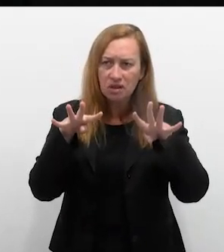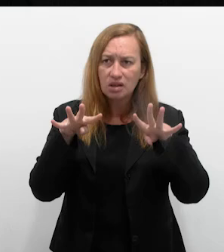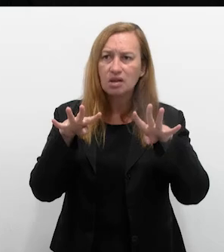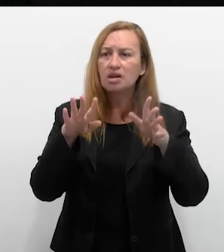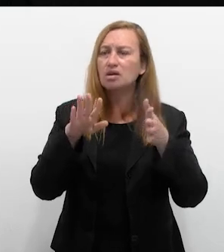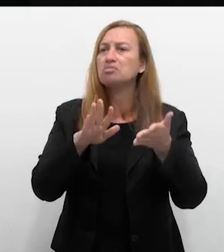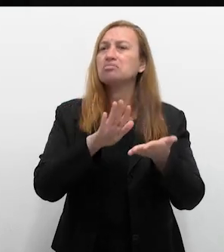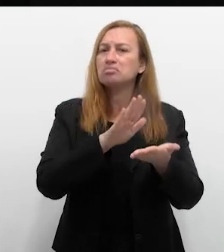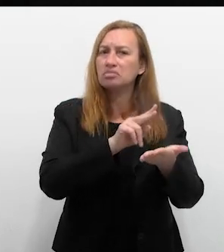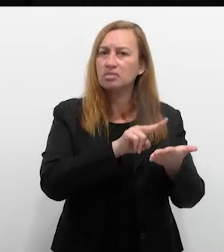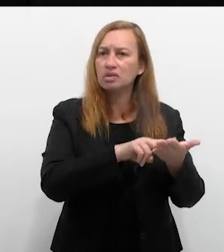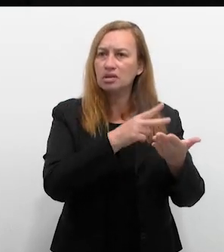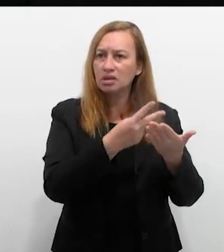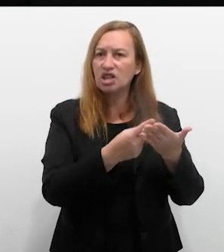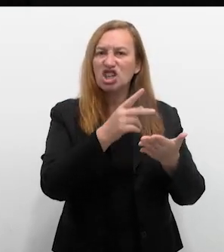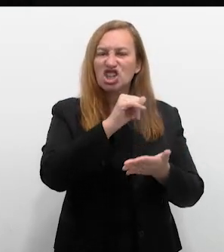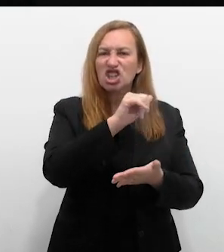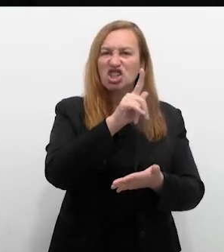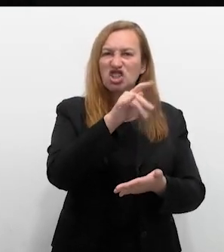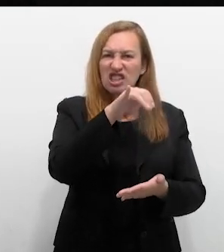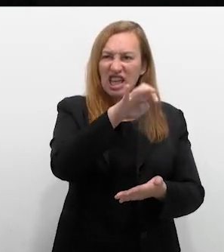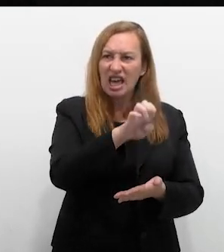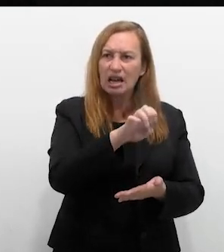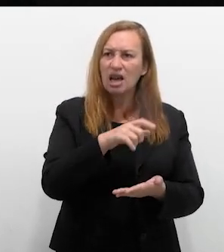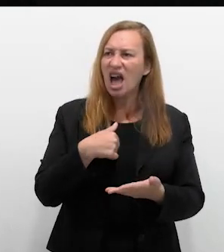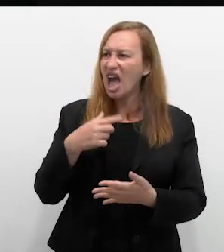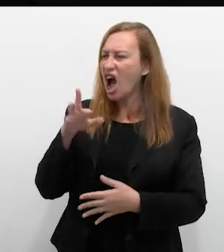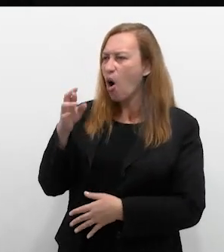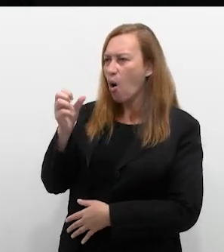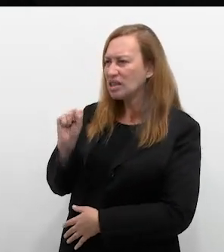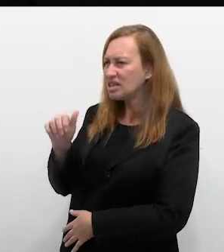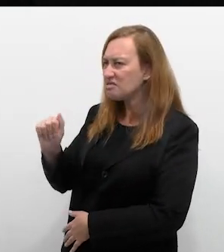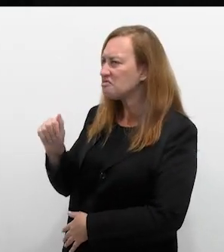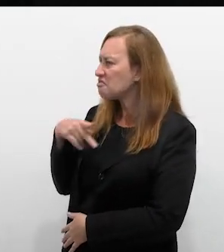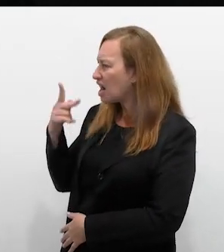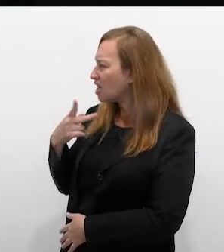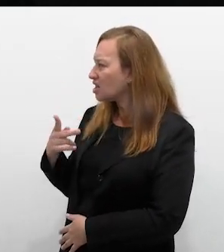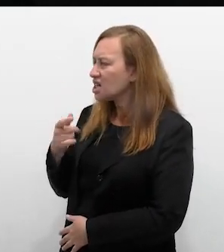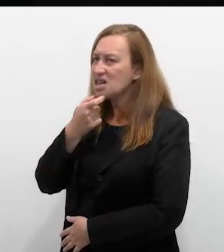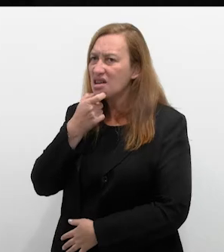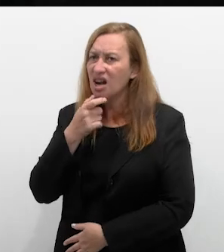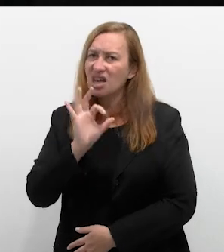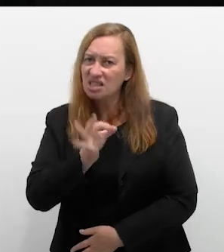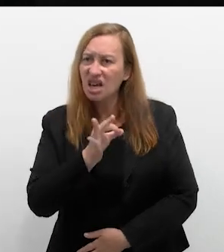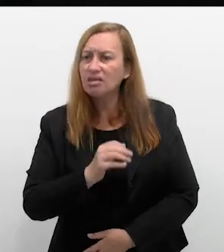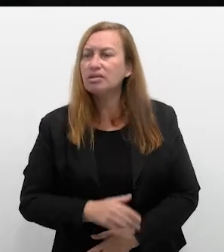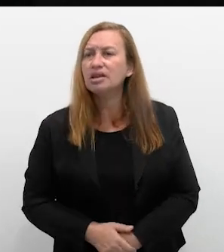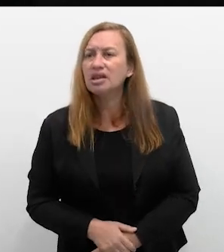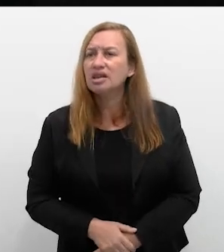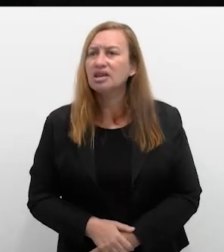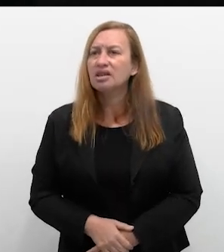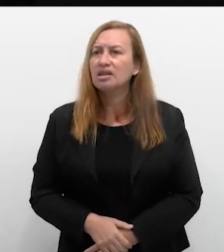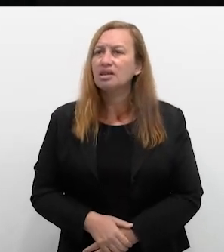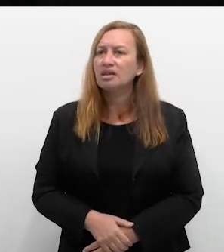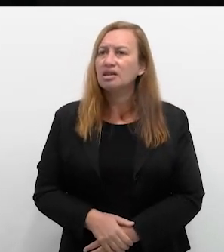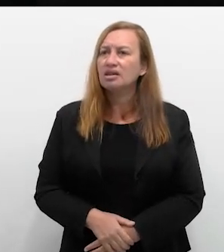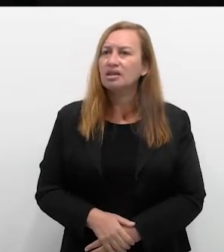com atenção, com a tradutora evidente, que era Gisele Modelli. Aí, de repente, a Rosa fala, em inglês,